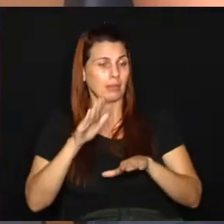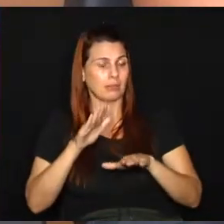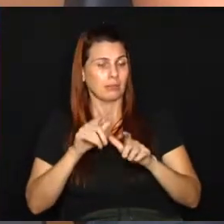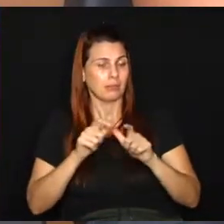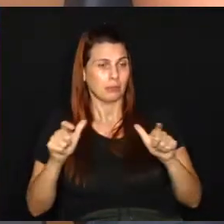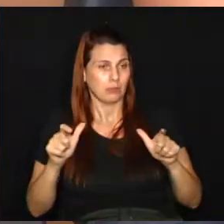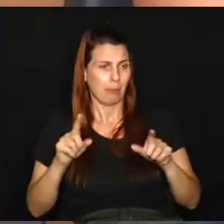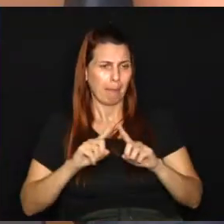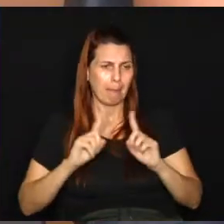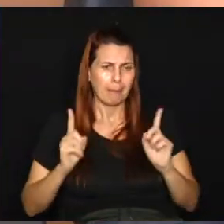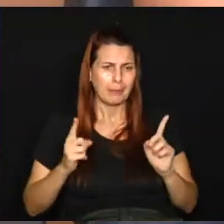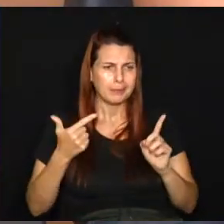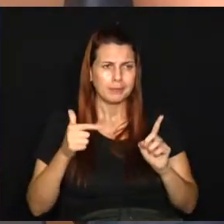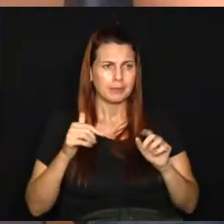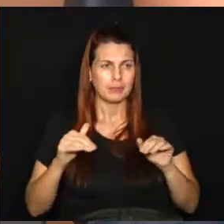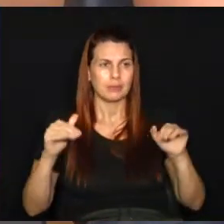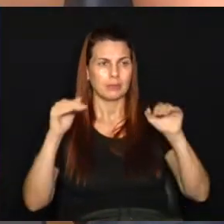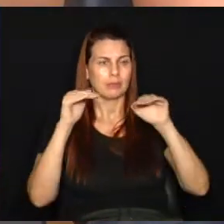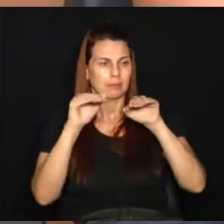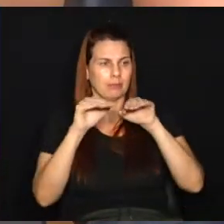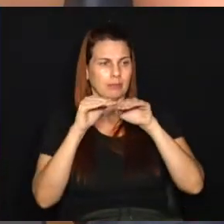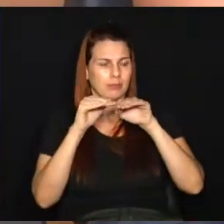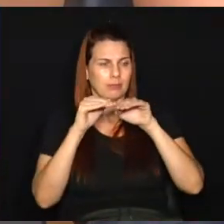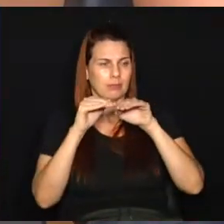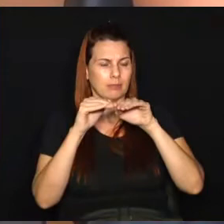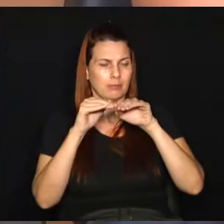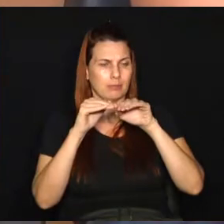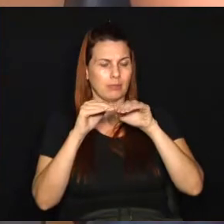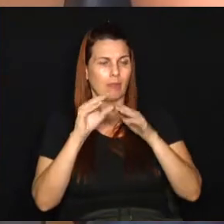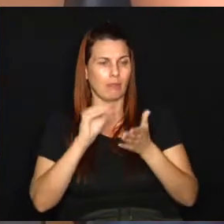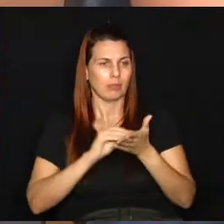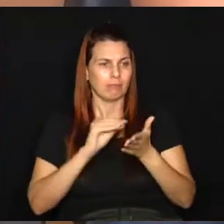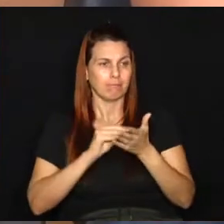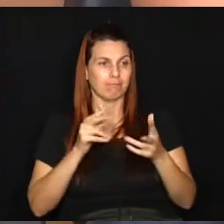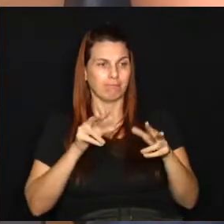produtividade ela não é equiparada se a gente não tem essas políticas.